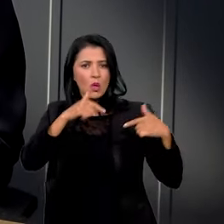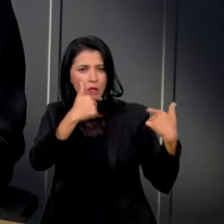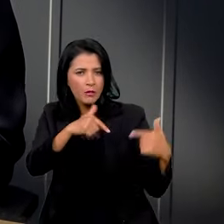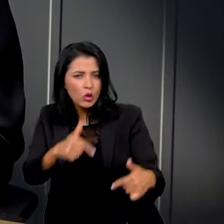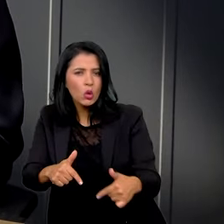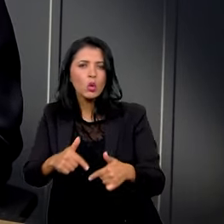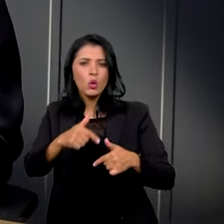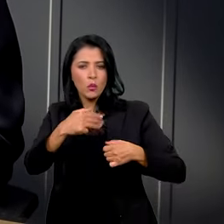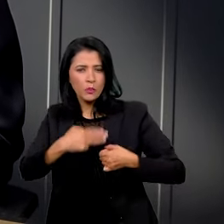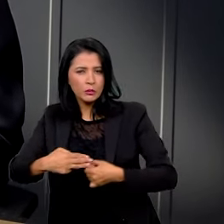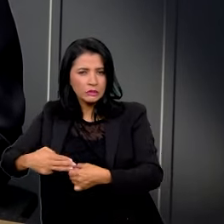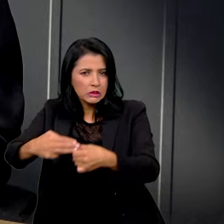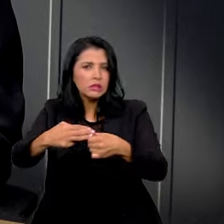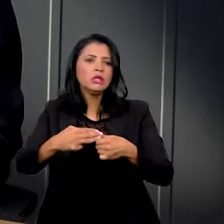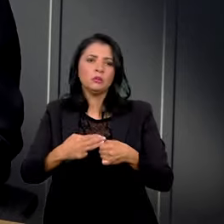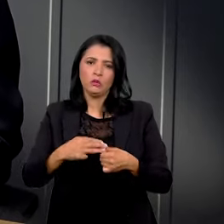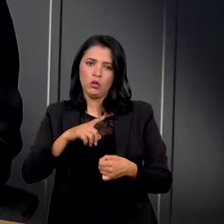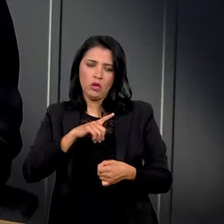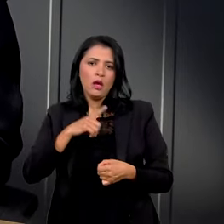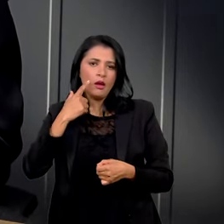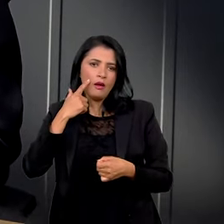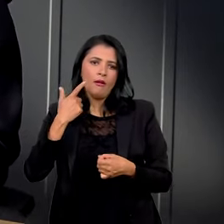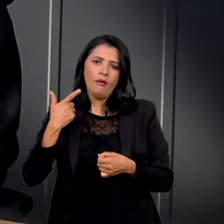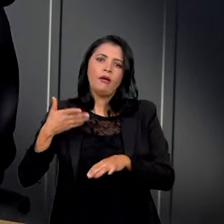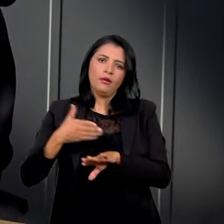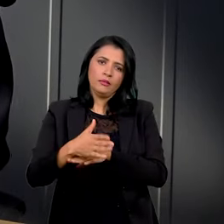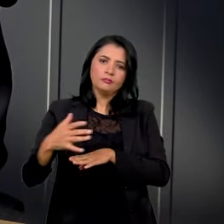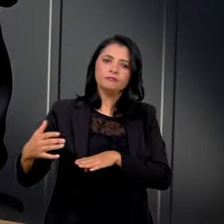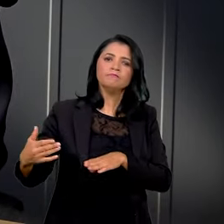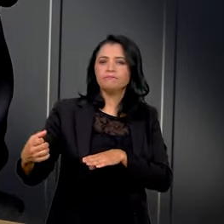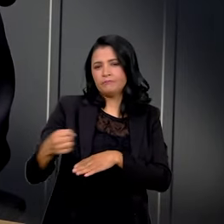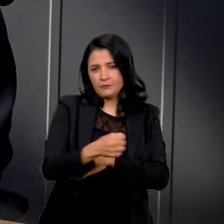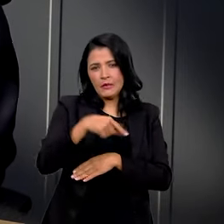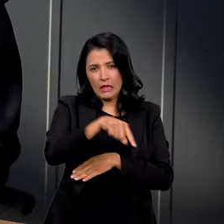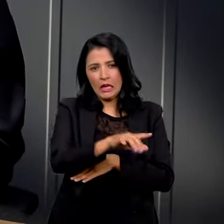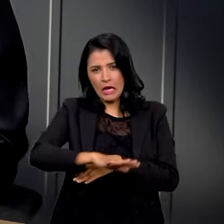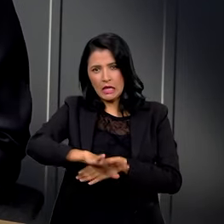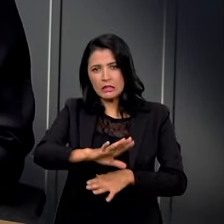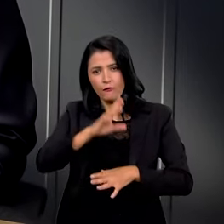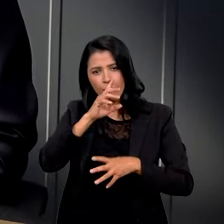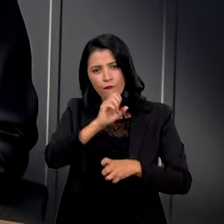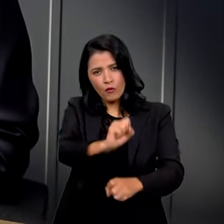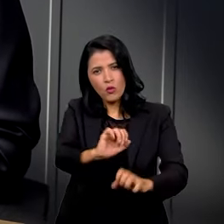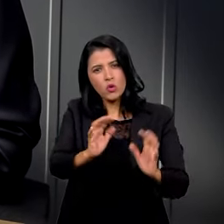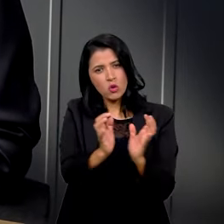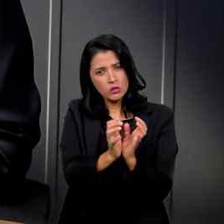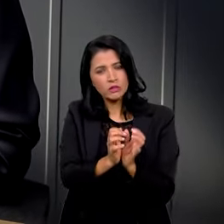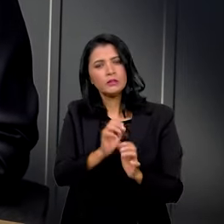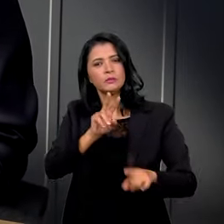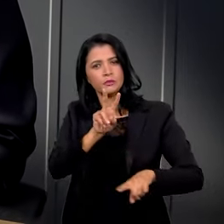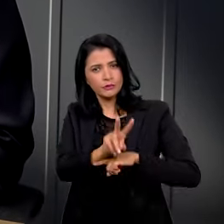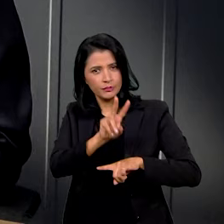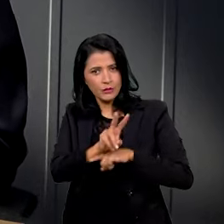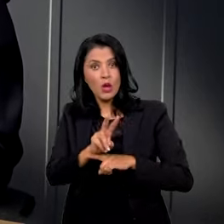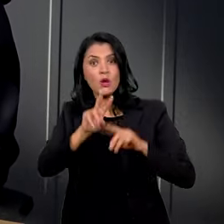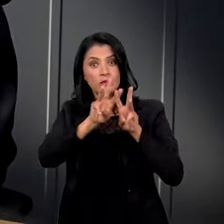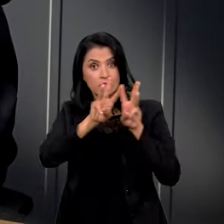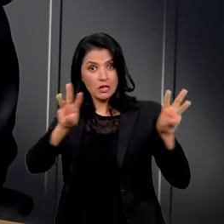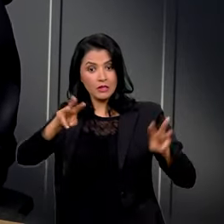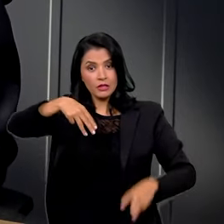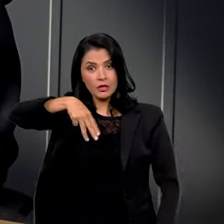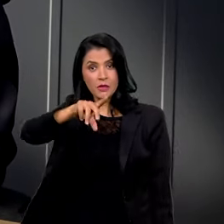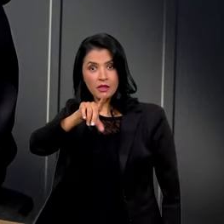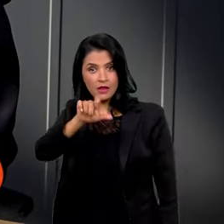trabalhadores os municípios né que queiram mesmo né est se integrando a essa Poa de proteção no site do MDS né logo que